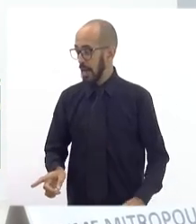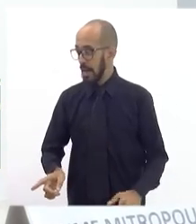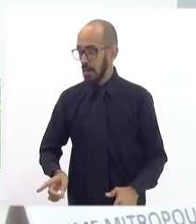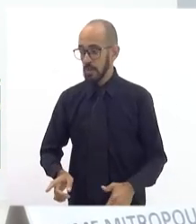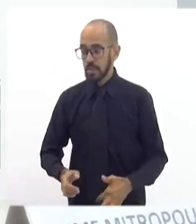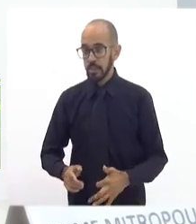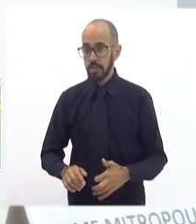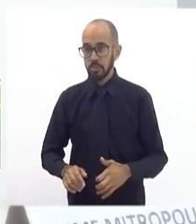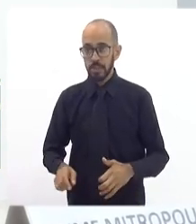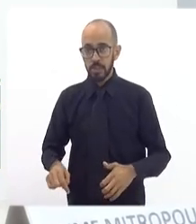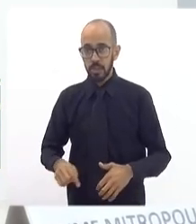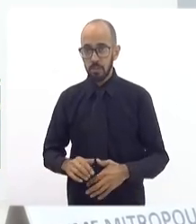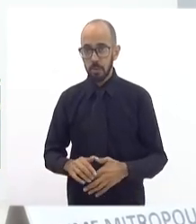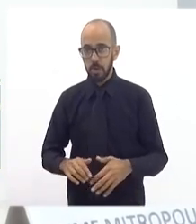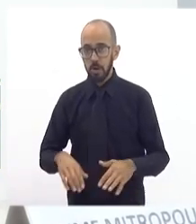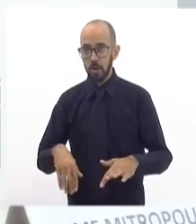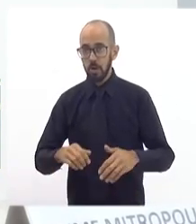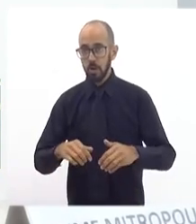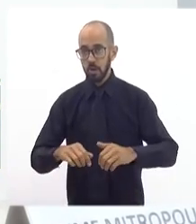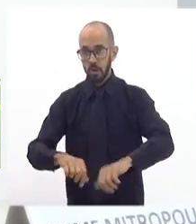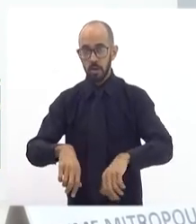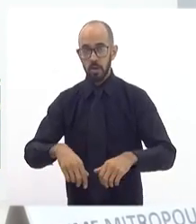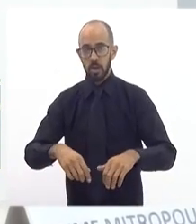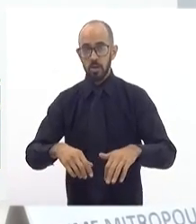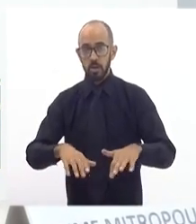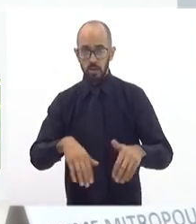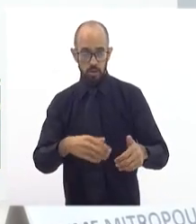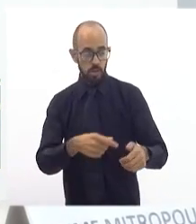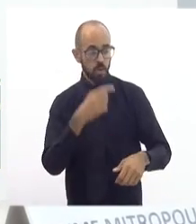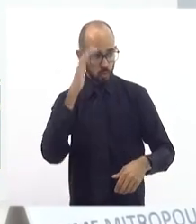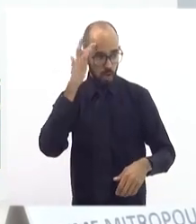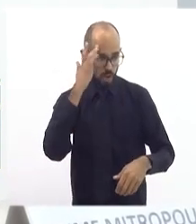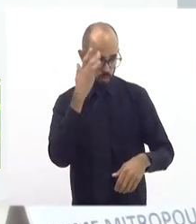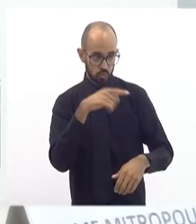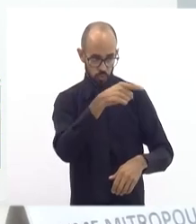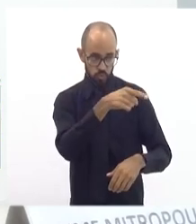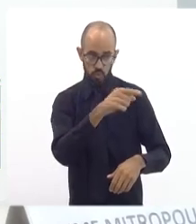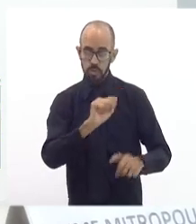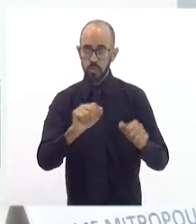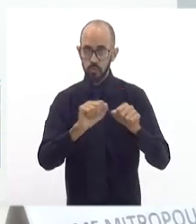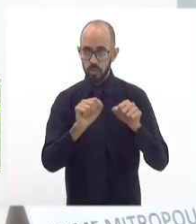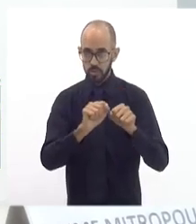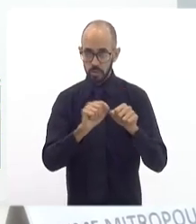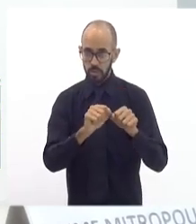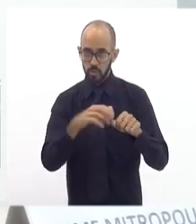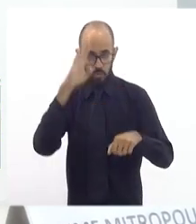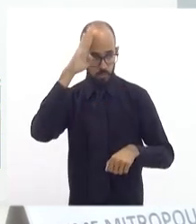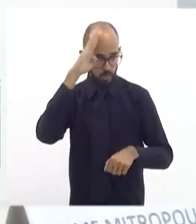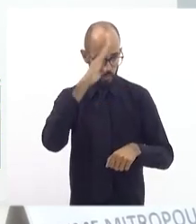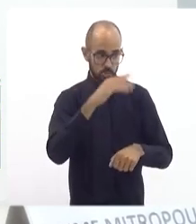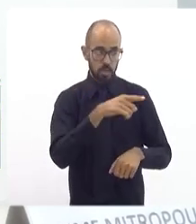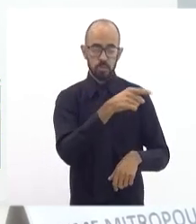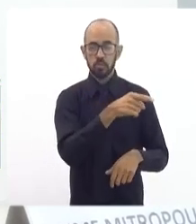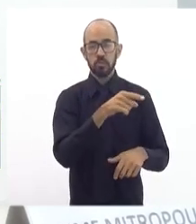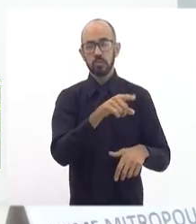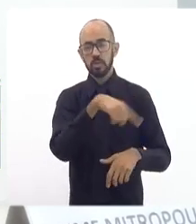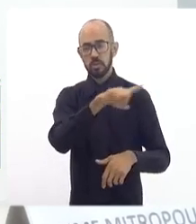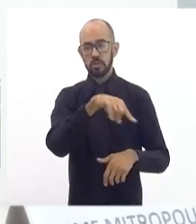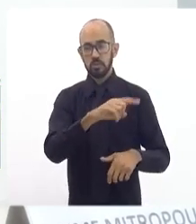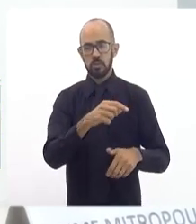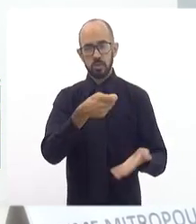modo a agilizar creio eu que o senhor estão dando cumprimento a prioridade que eles foi é